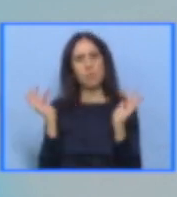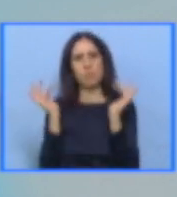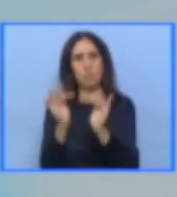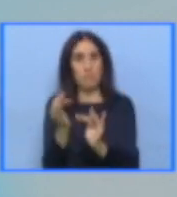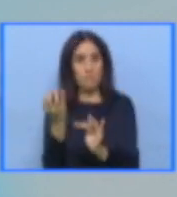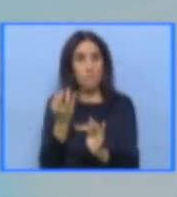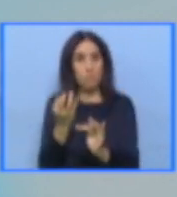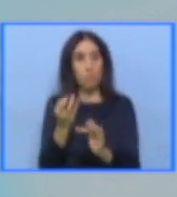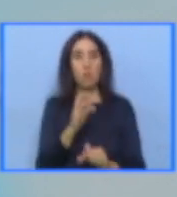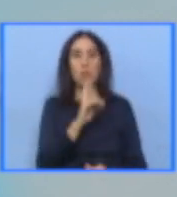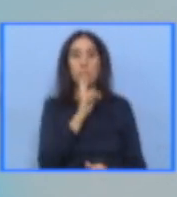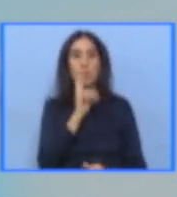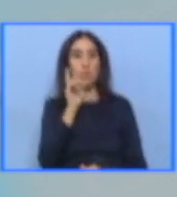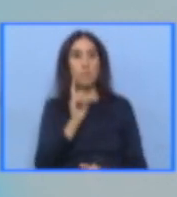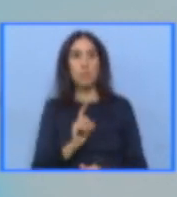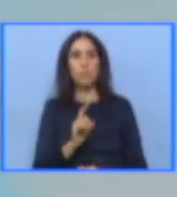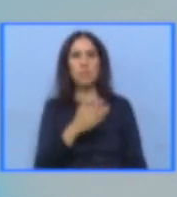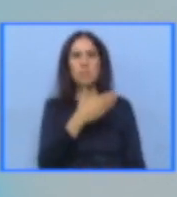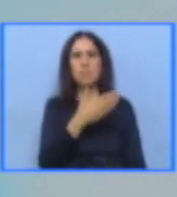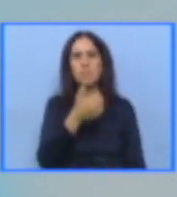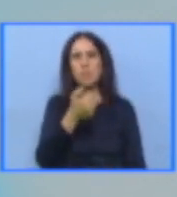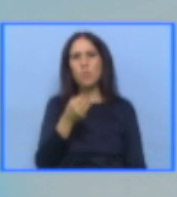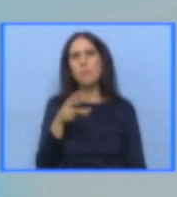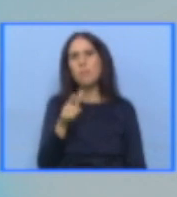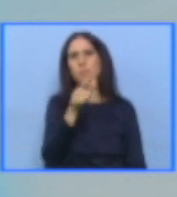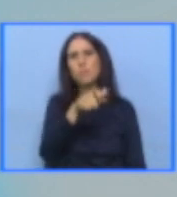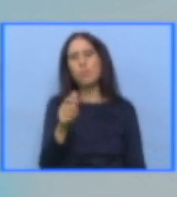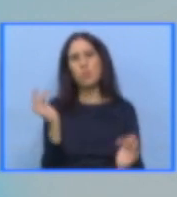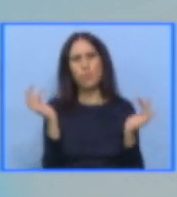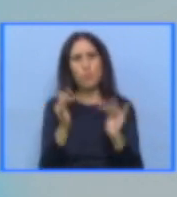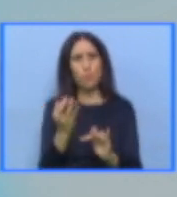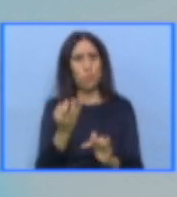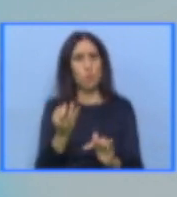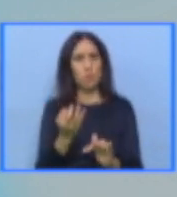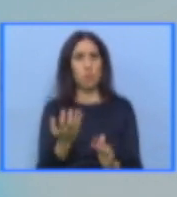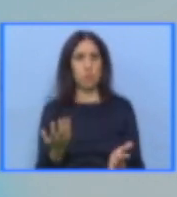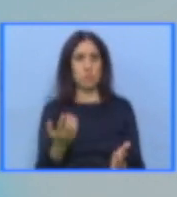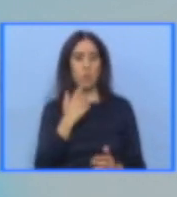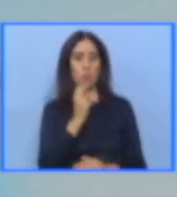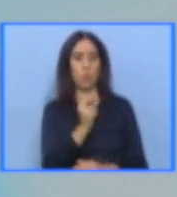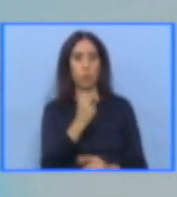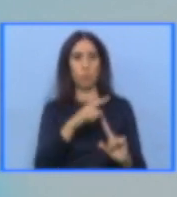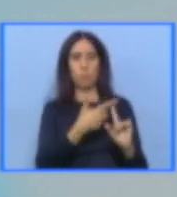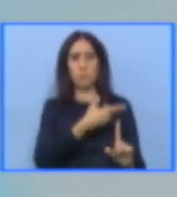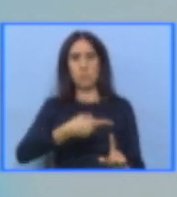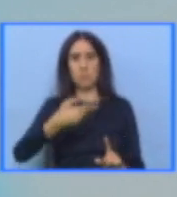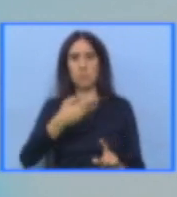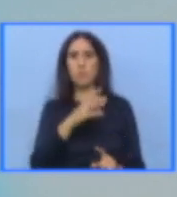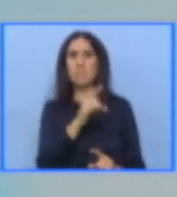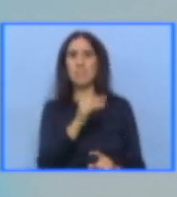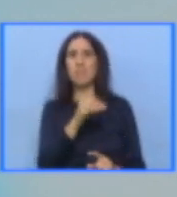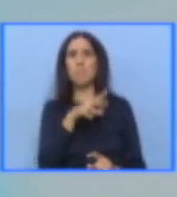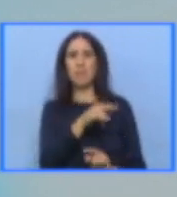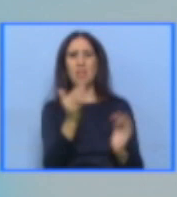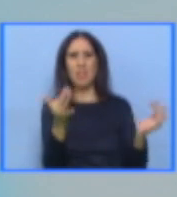dizer, em Fátima, naquele dia, surgiram 150 mil pessoas. Quer dizer, em outubro de 1917 tinham sido 60 mil. Naquele ano